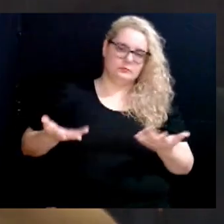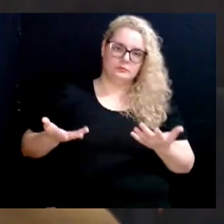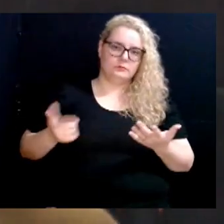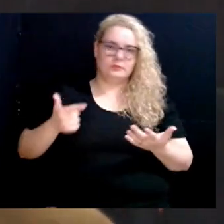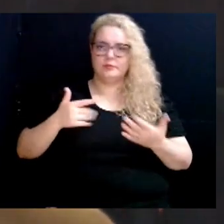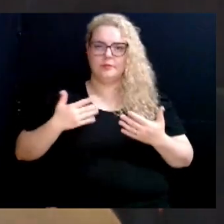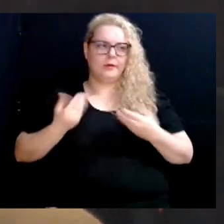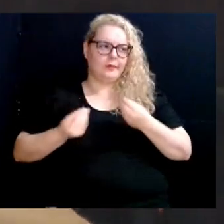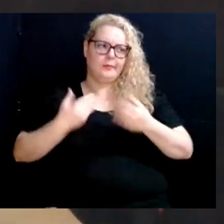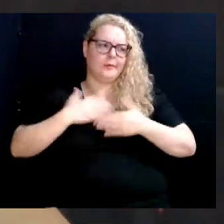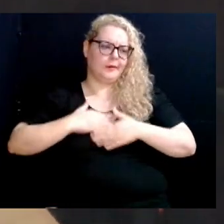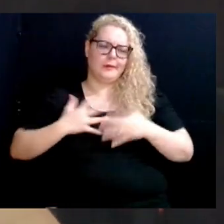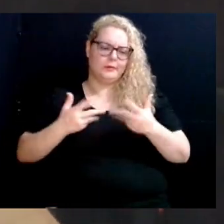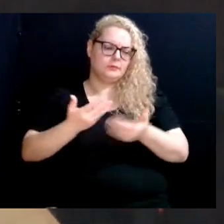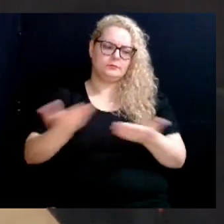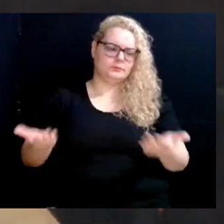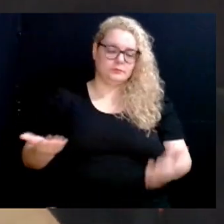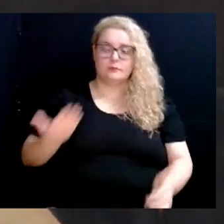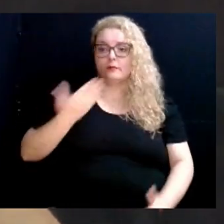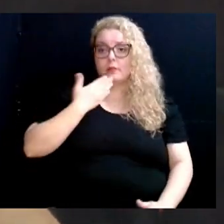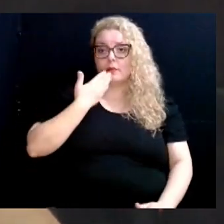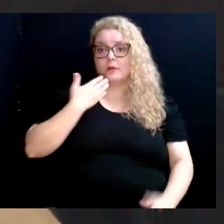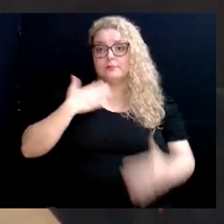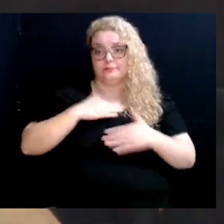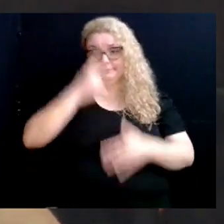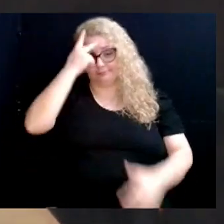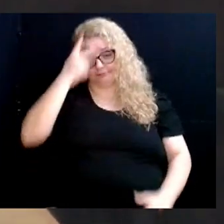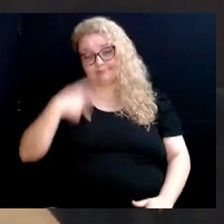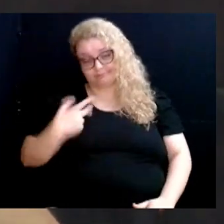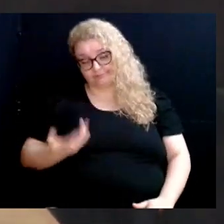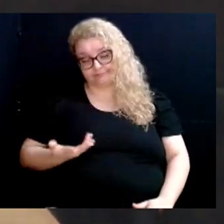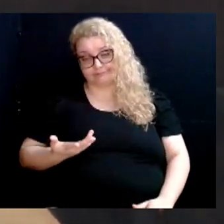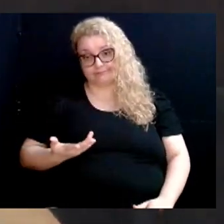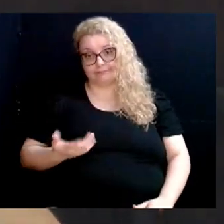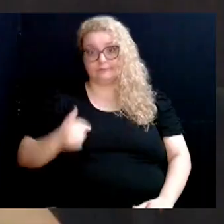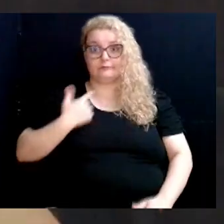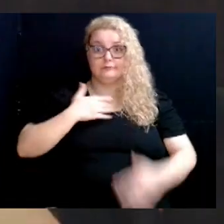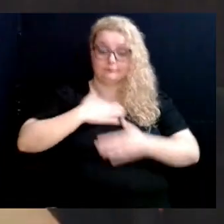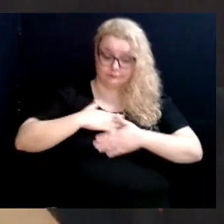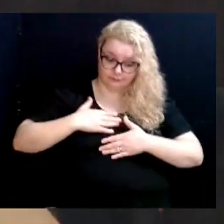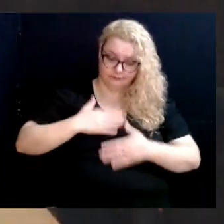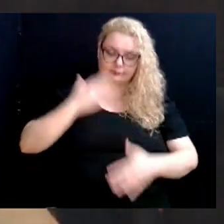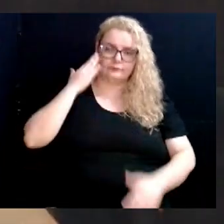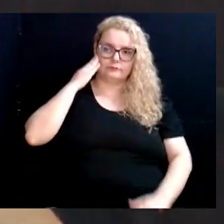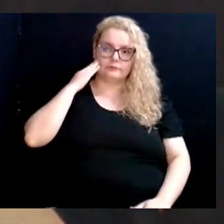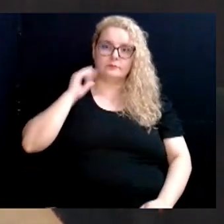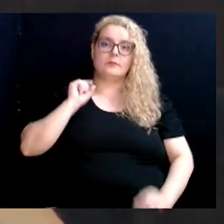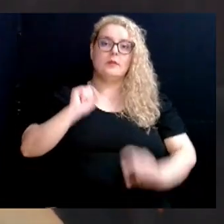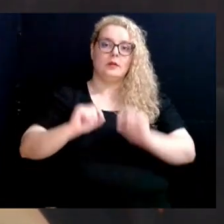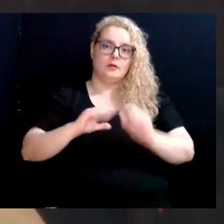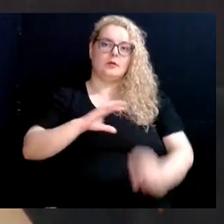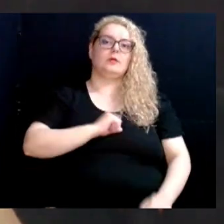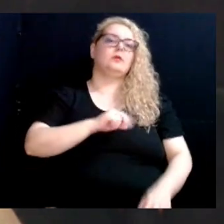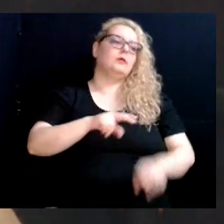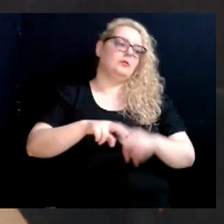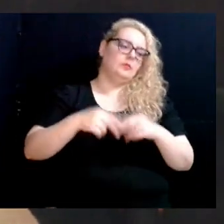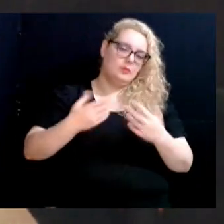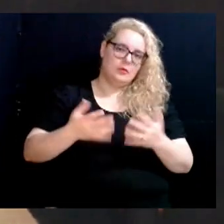todo mundo. Então é muito mais fácil a gente agradar a gente. Mas para nós nos agradarmos, a gente tem que entender o que a gente gosta. Por isso que